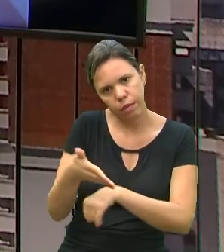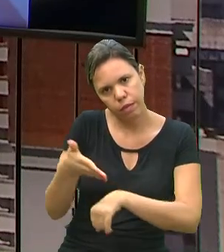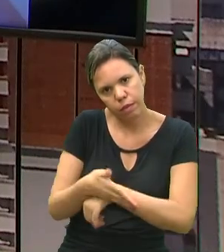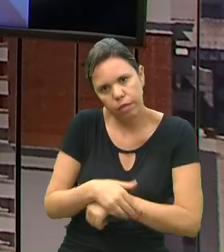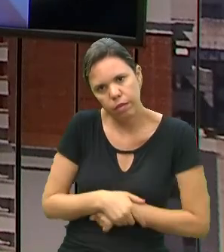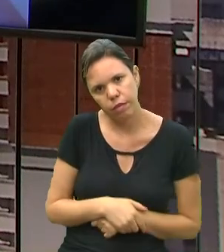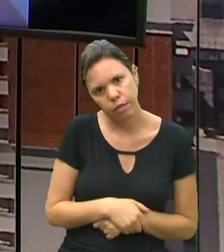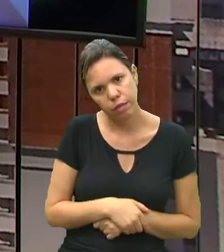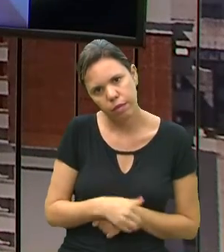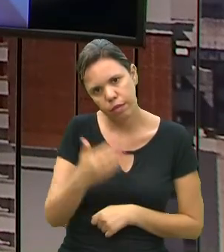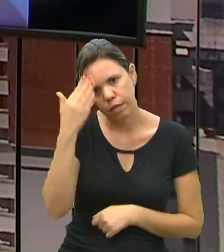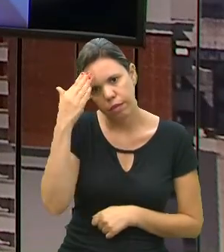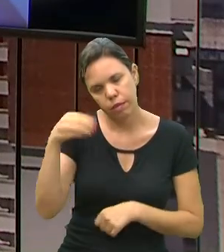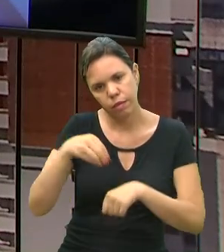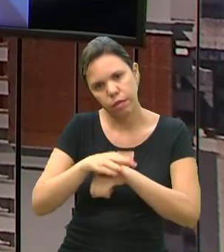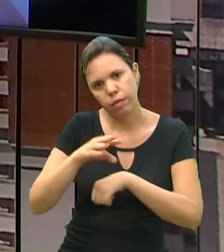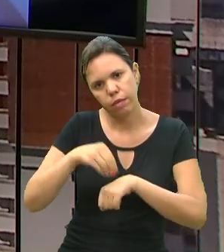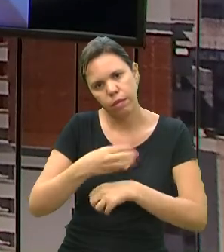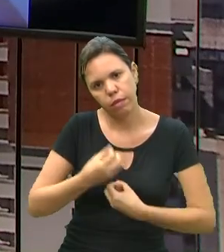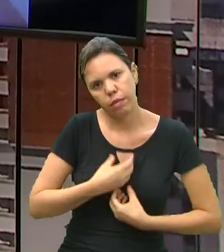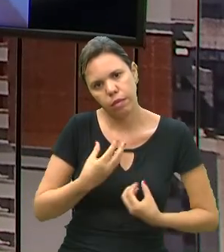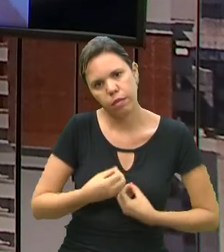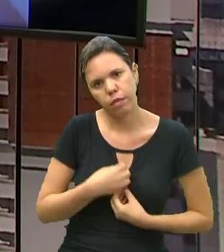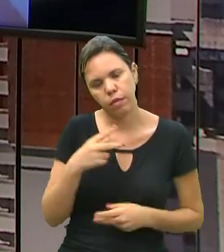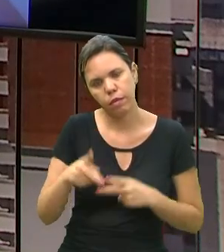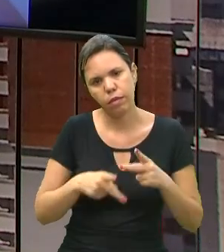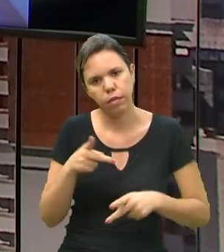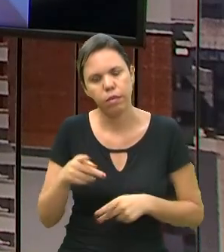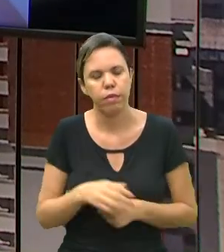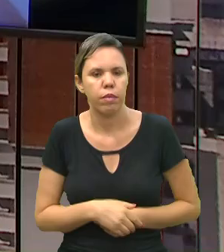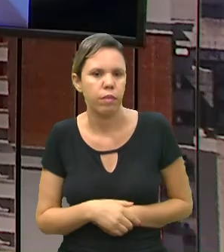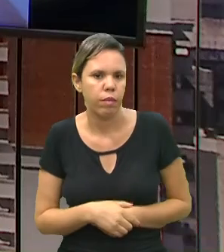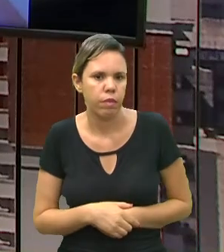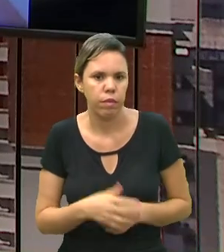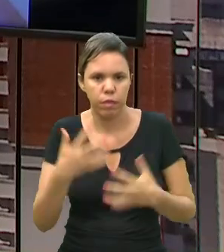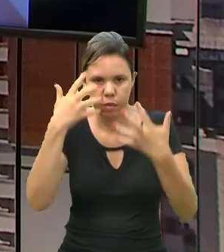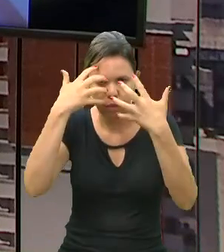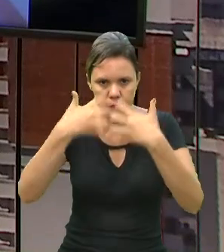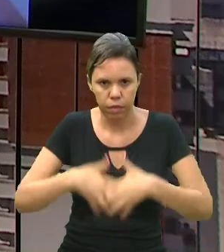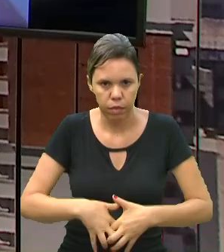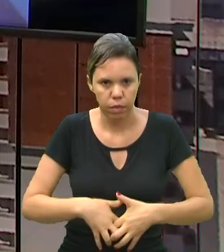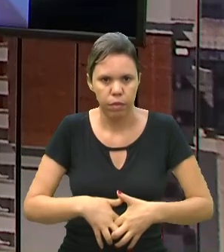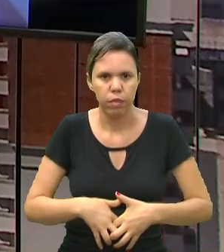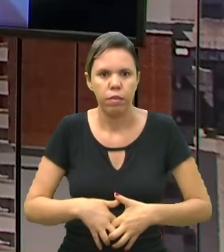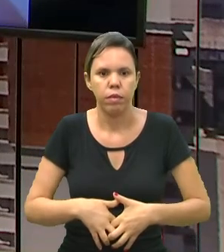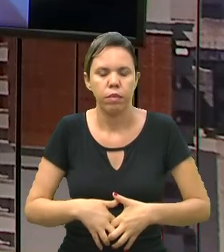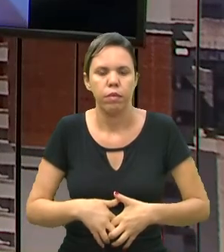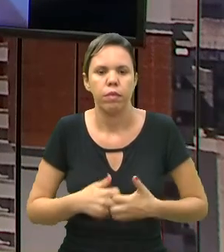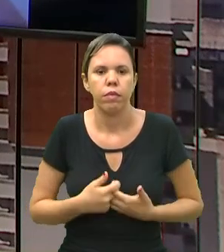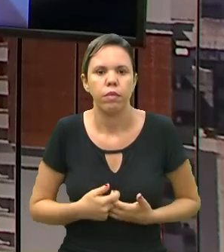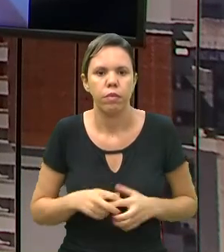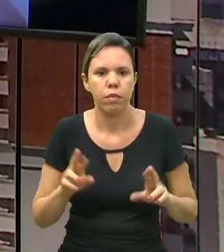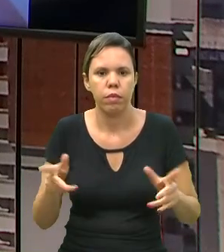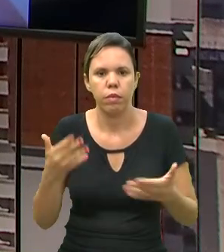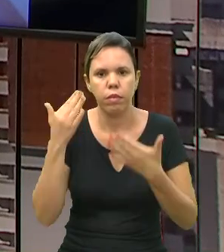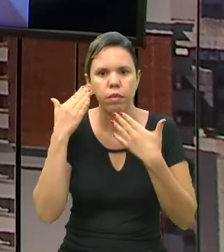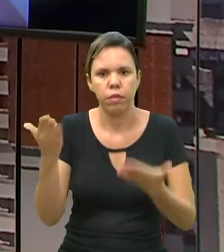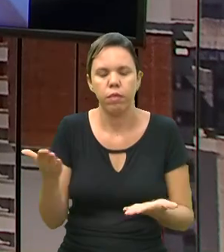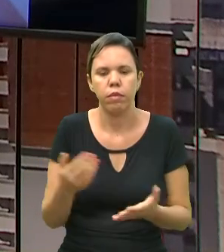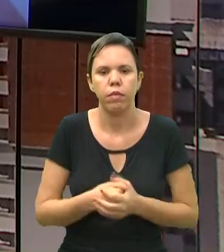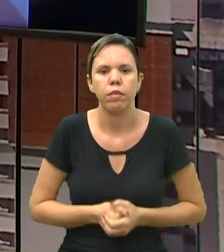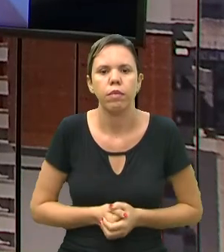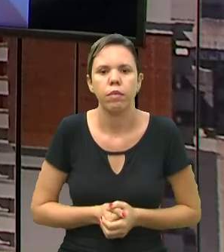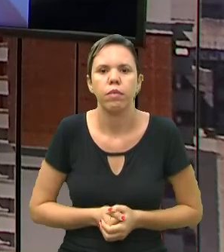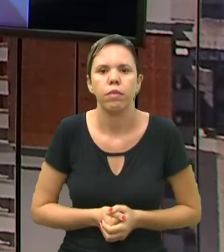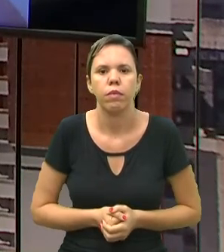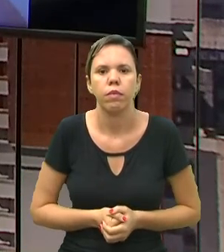sua participação, obrigada por trazer esses dados para que as pessoas, né, reflitam sobre isso de uma maneira diferente. Muito obrigada,